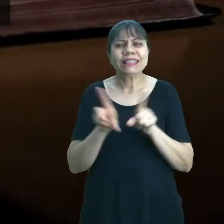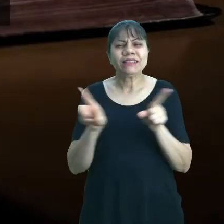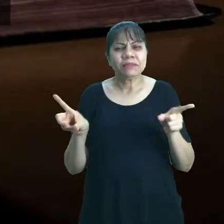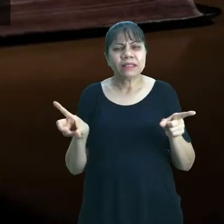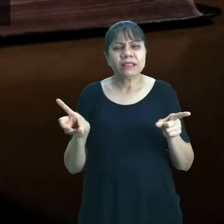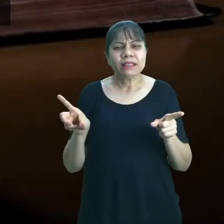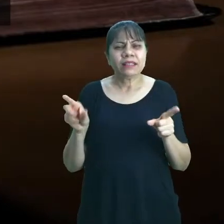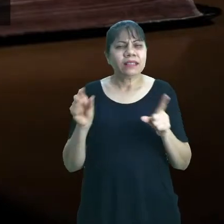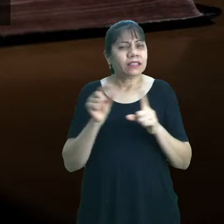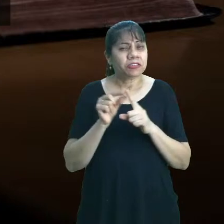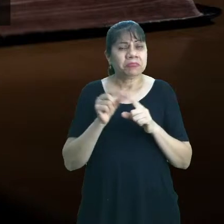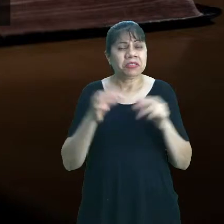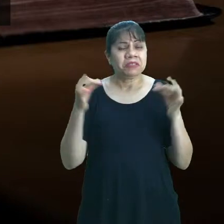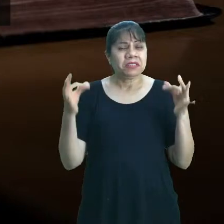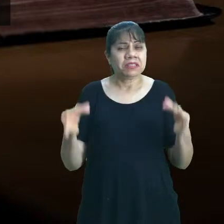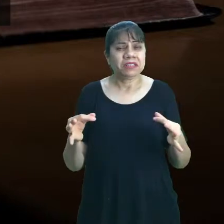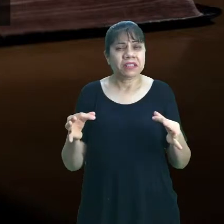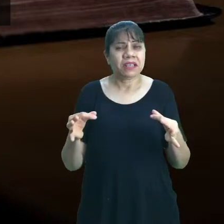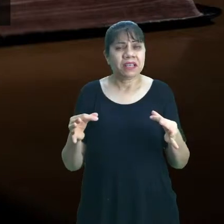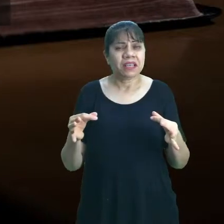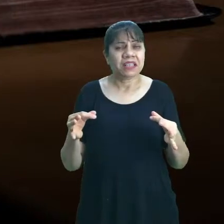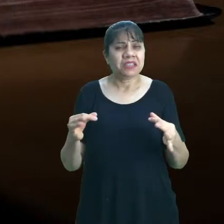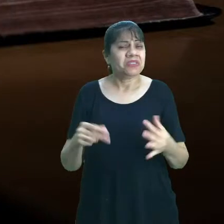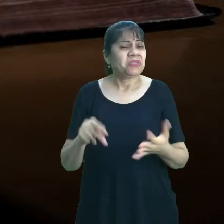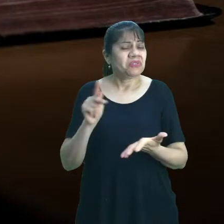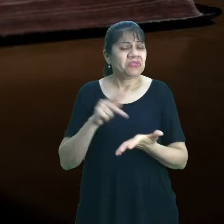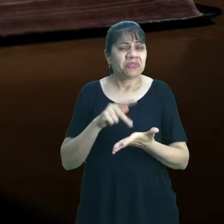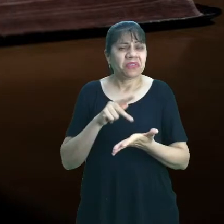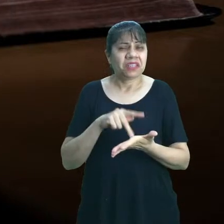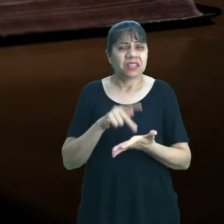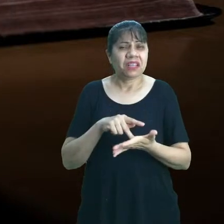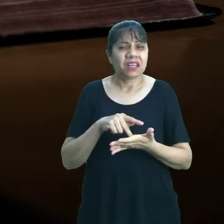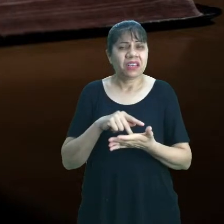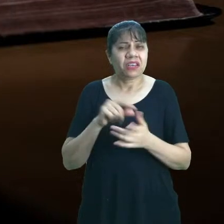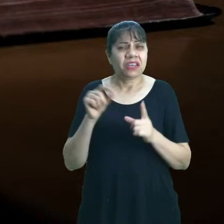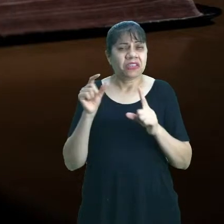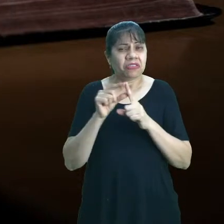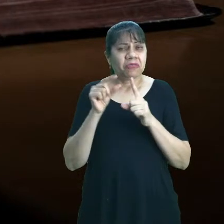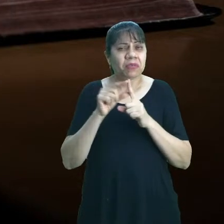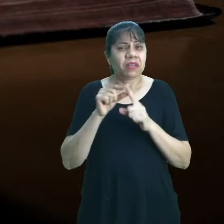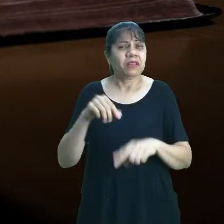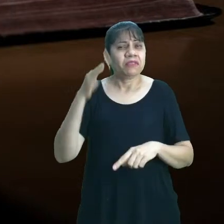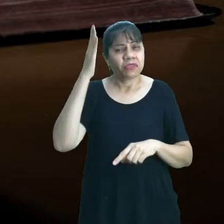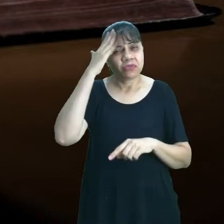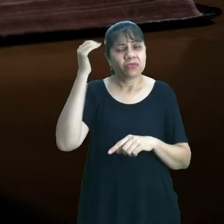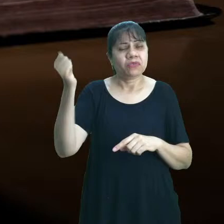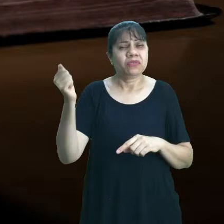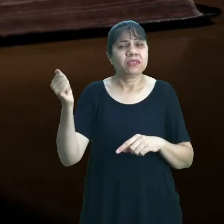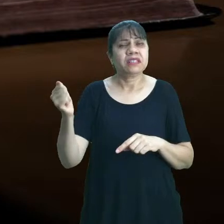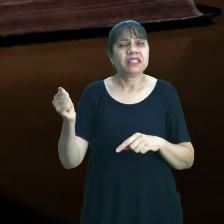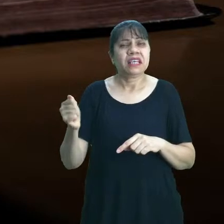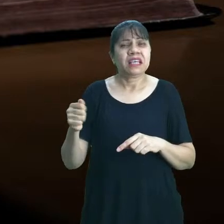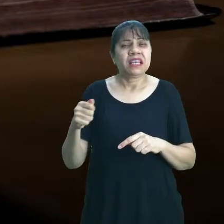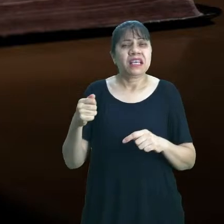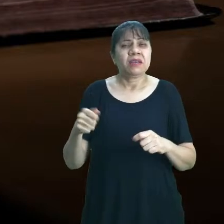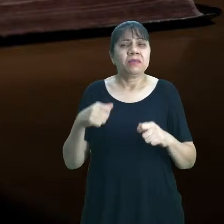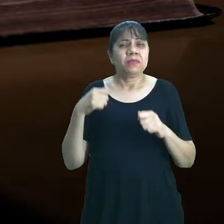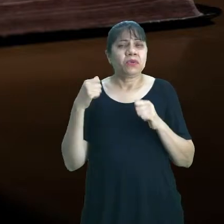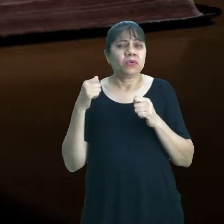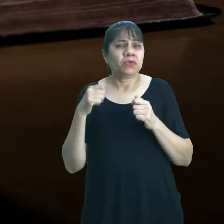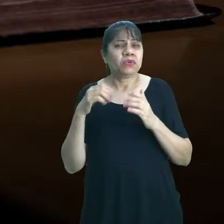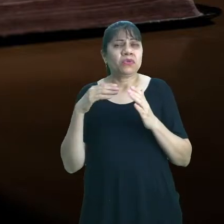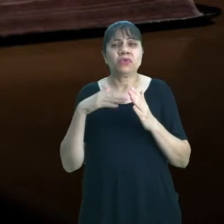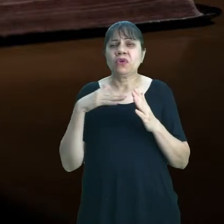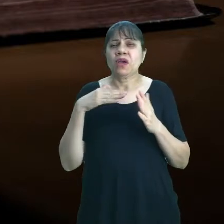era reto e verdadeiro. As palavras dos sábios são como aguilhões, a coleção dos seus